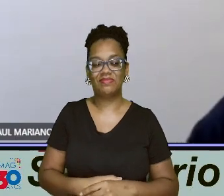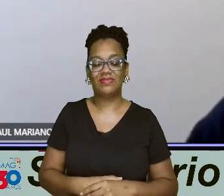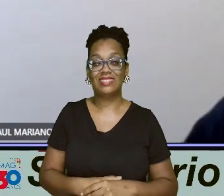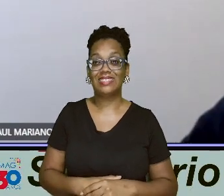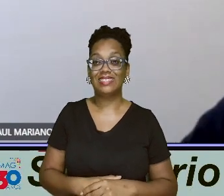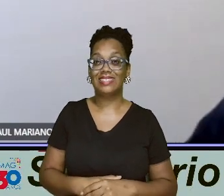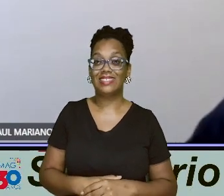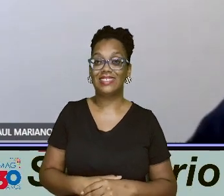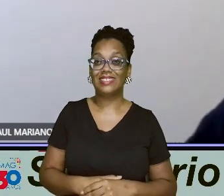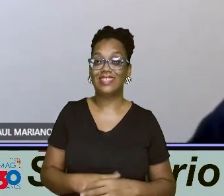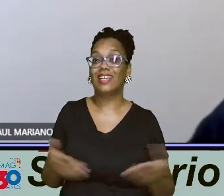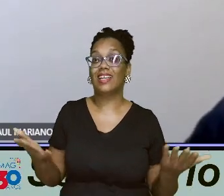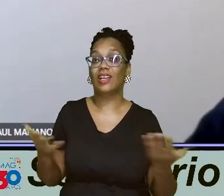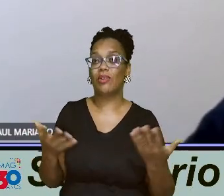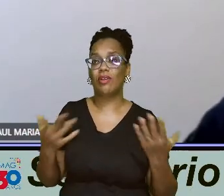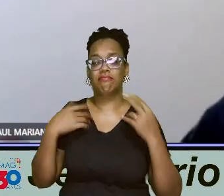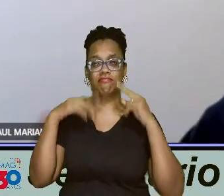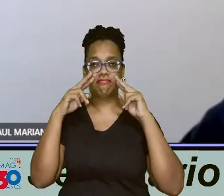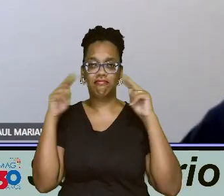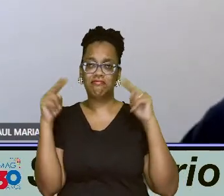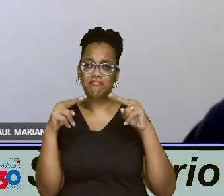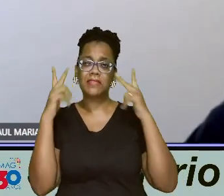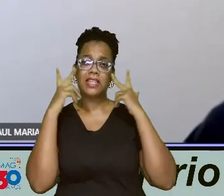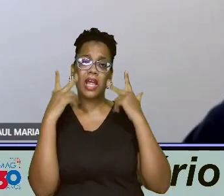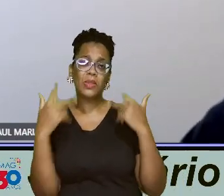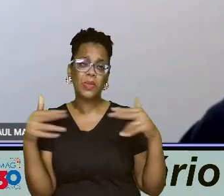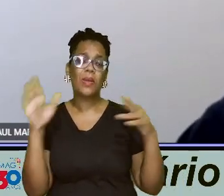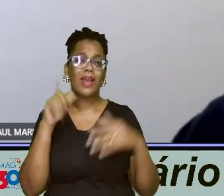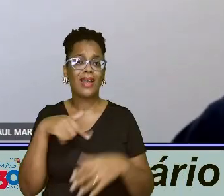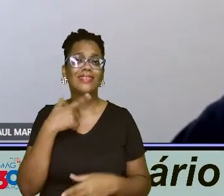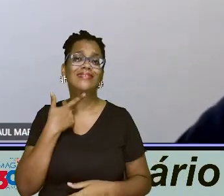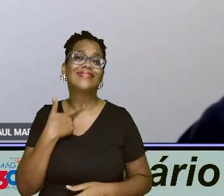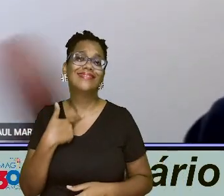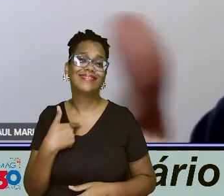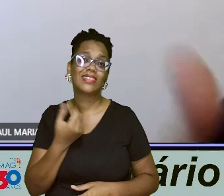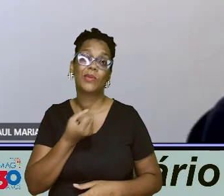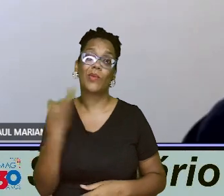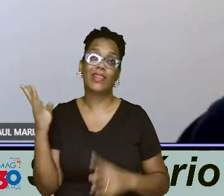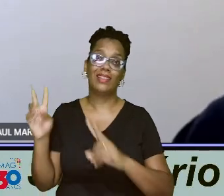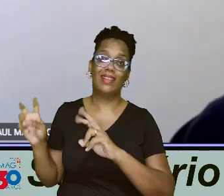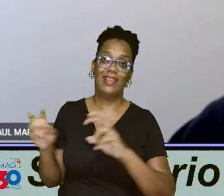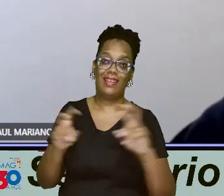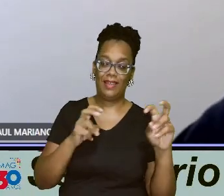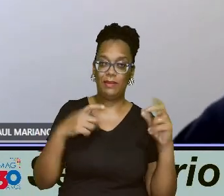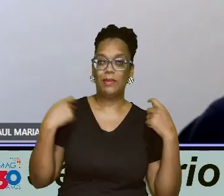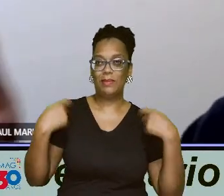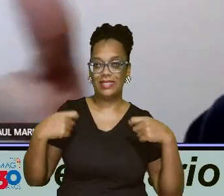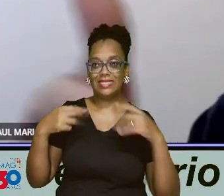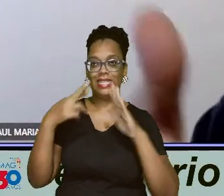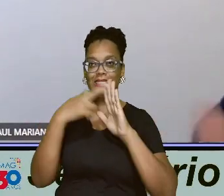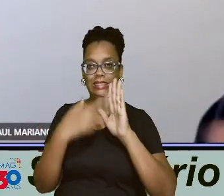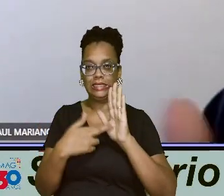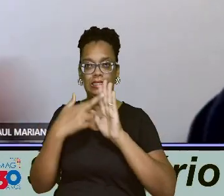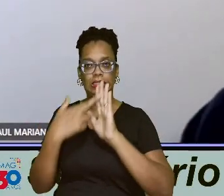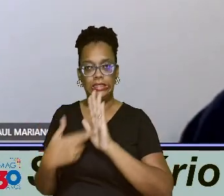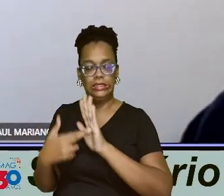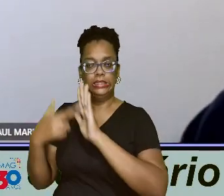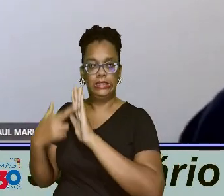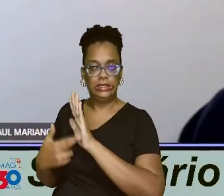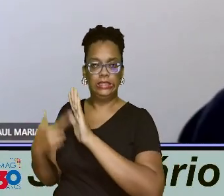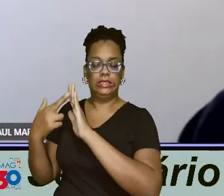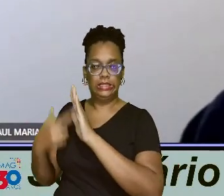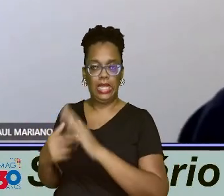Aqui nós olhamos para isso com uma certa naturalidade porque era algo desejado, eram muitos temas que precisavam ser regulados e o